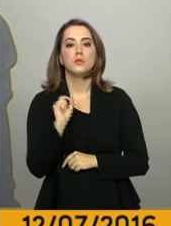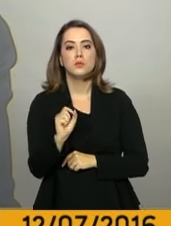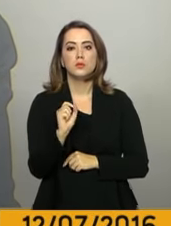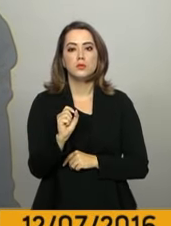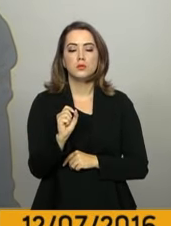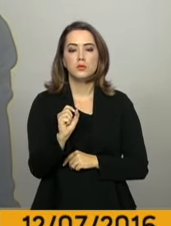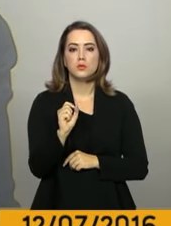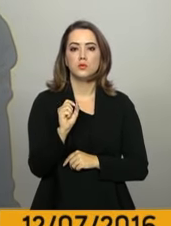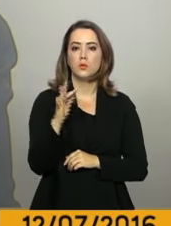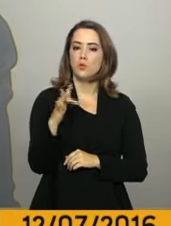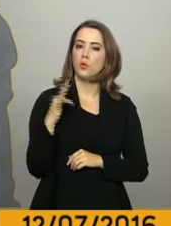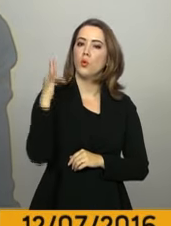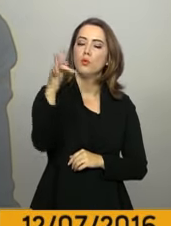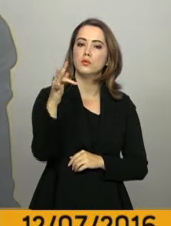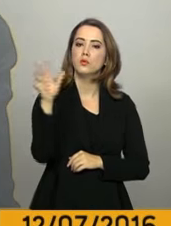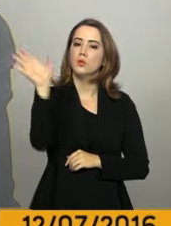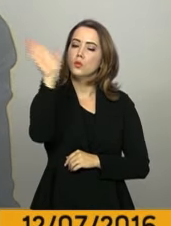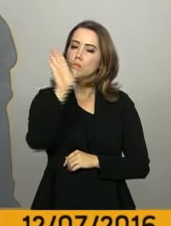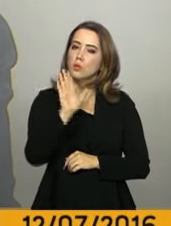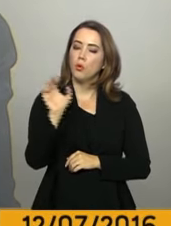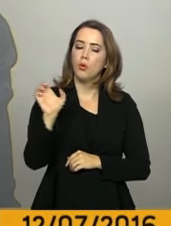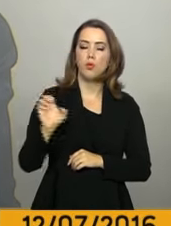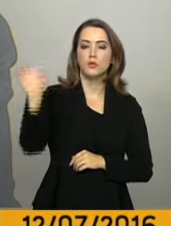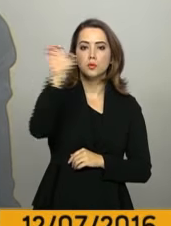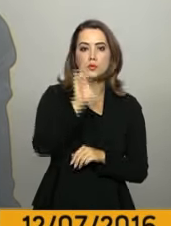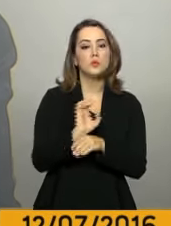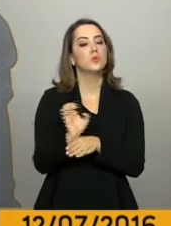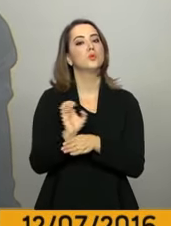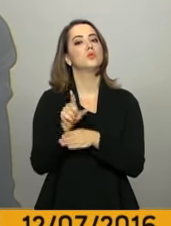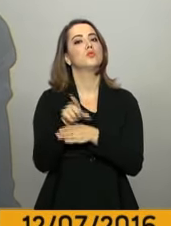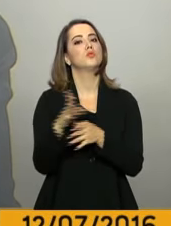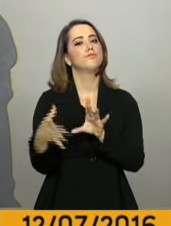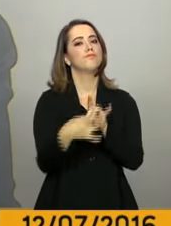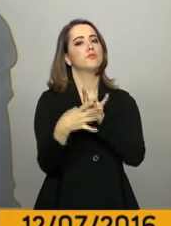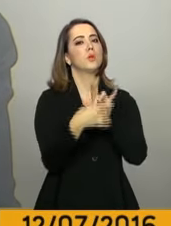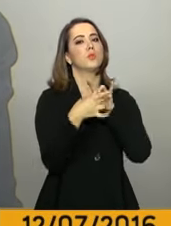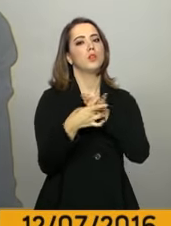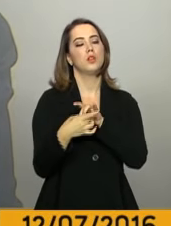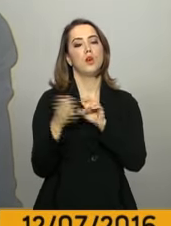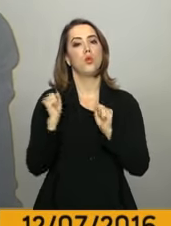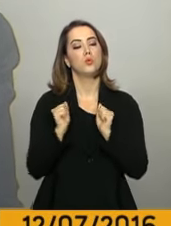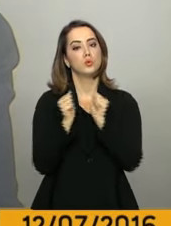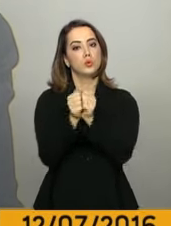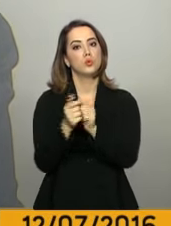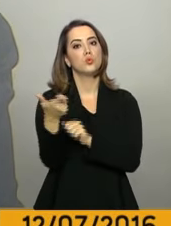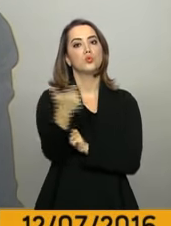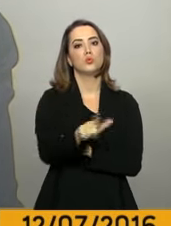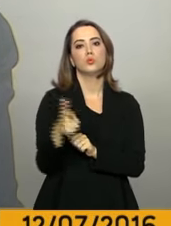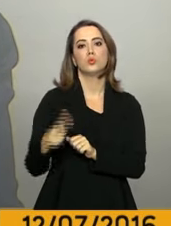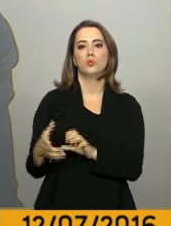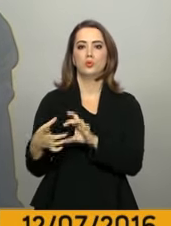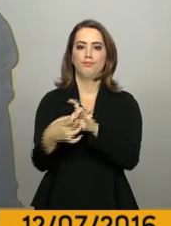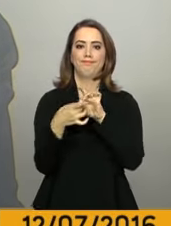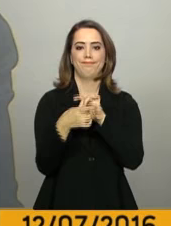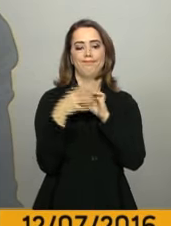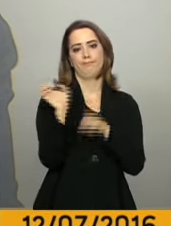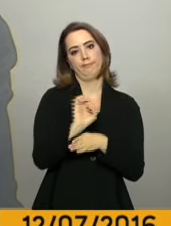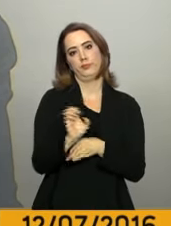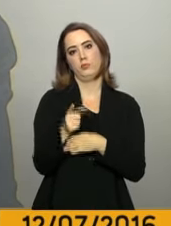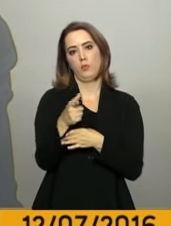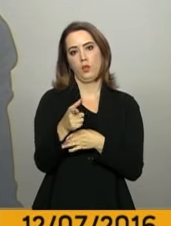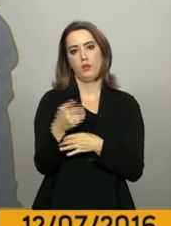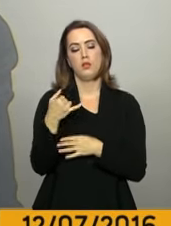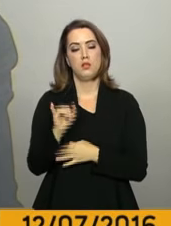futuro do Estado está exata e precisamente na aliança entre os vários estados a união europeia por exemplo eh quando você